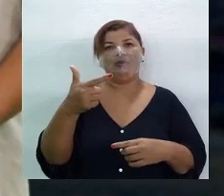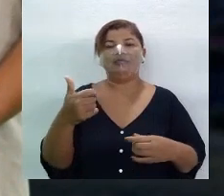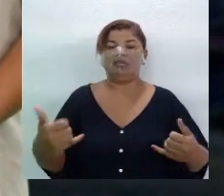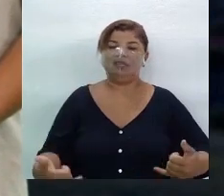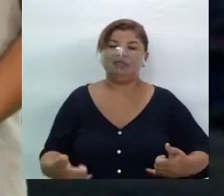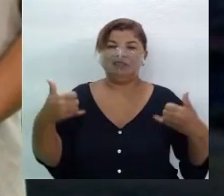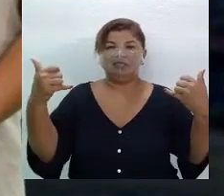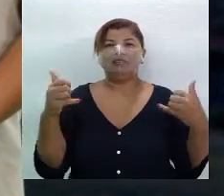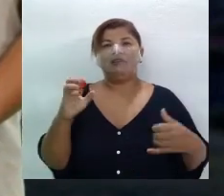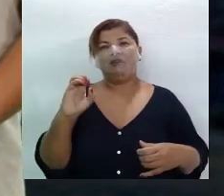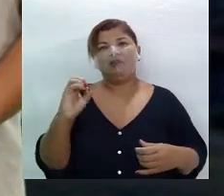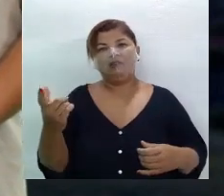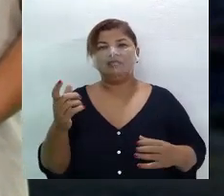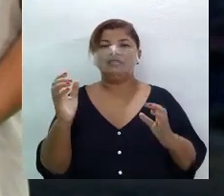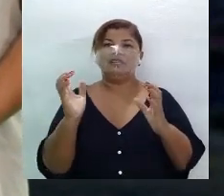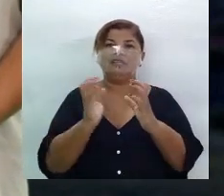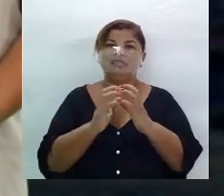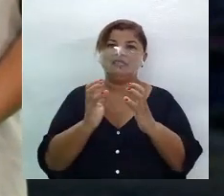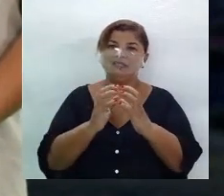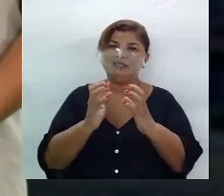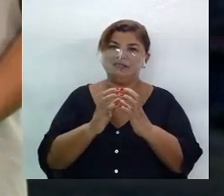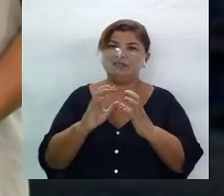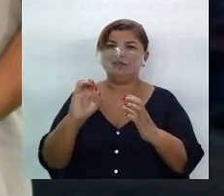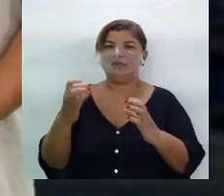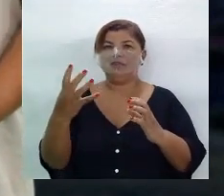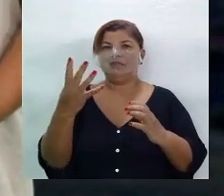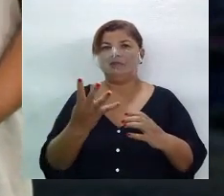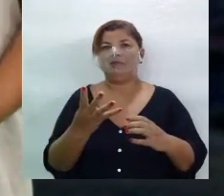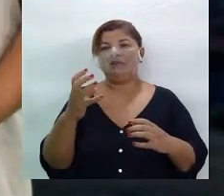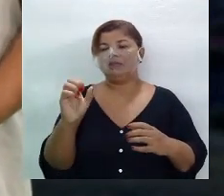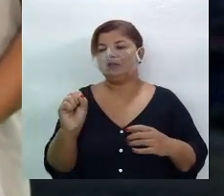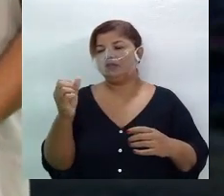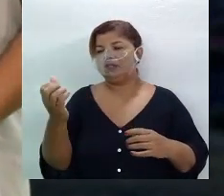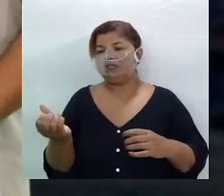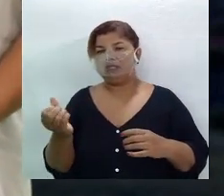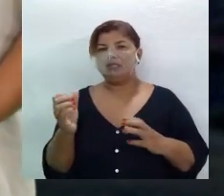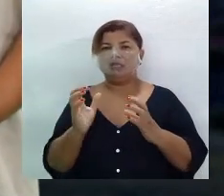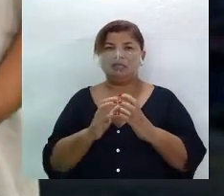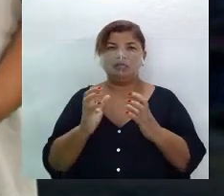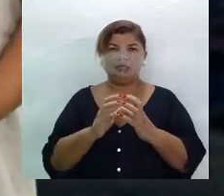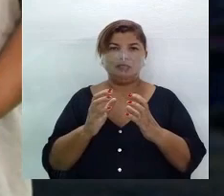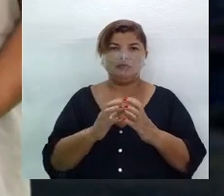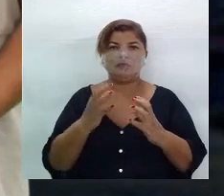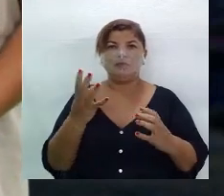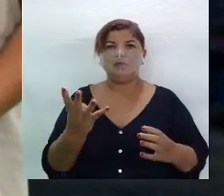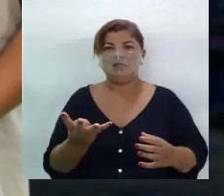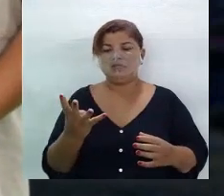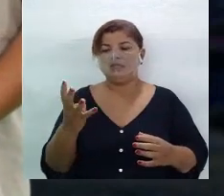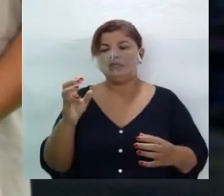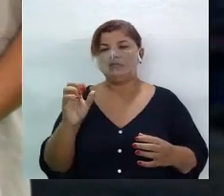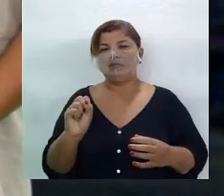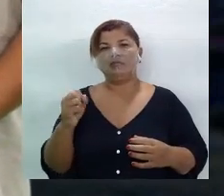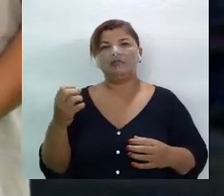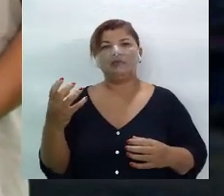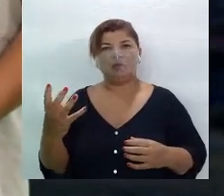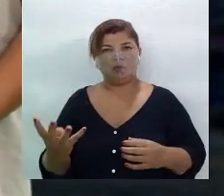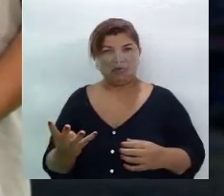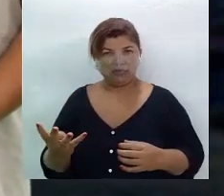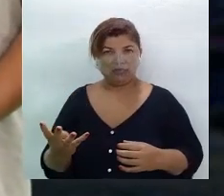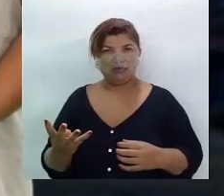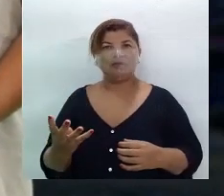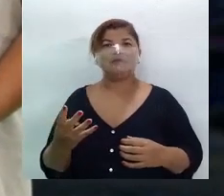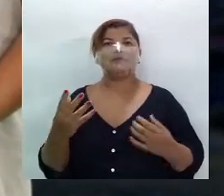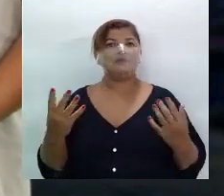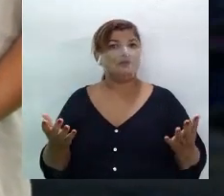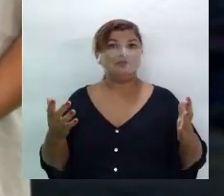e de Recife, não é isso? Olinda, 486 anos e Recife, 484. Então,